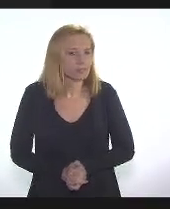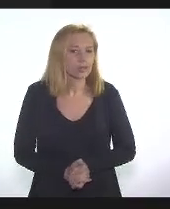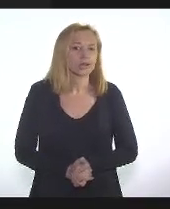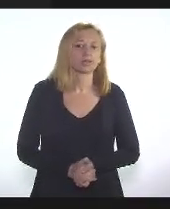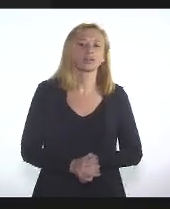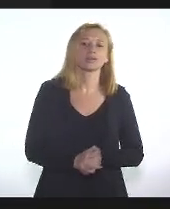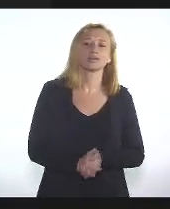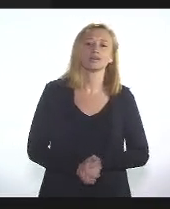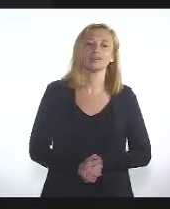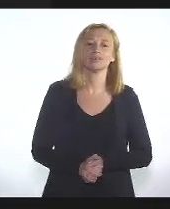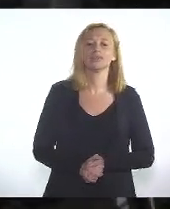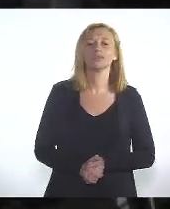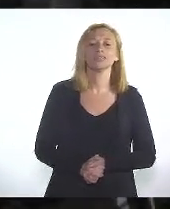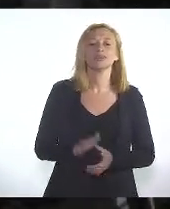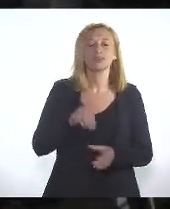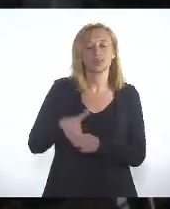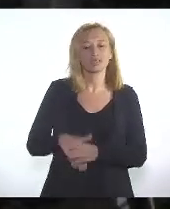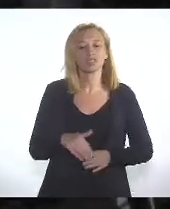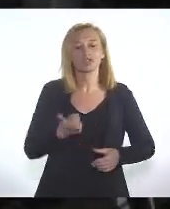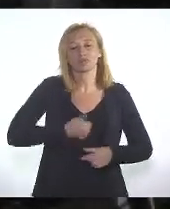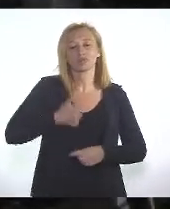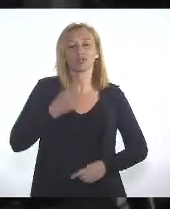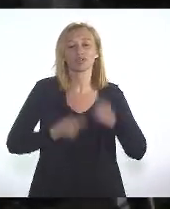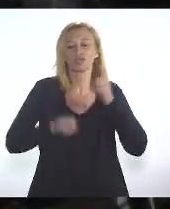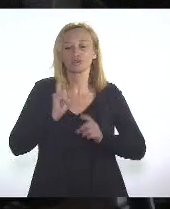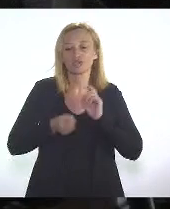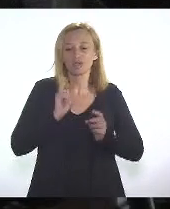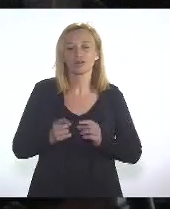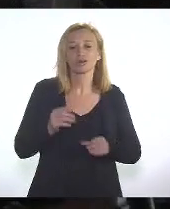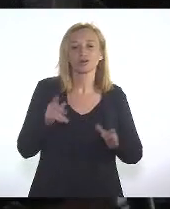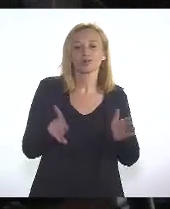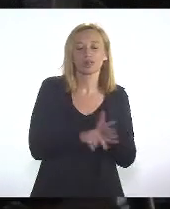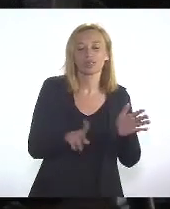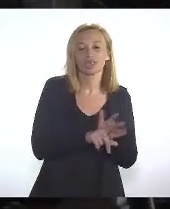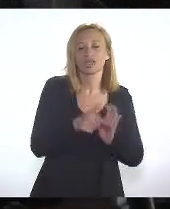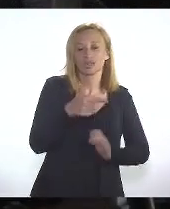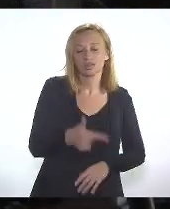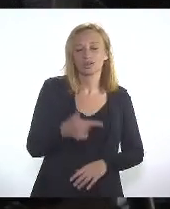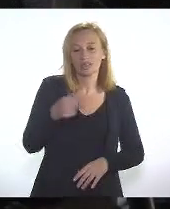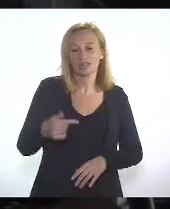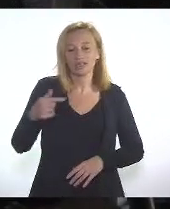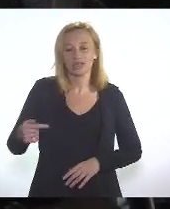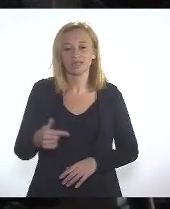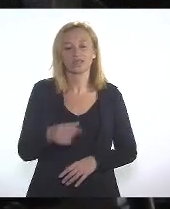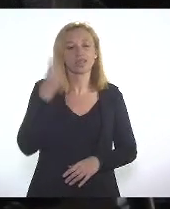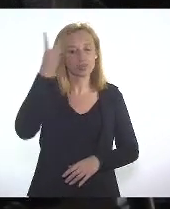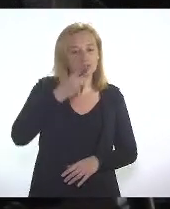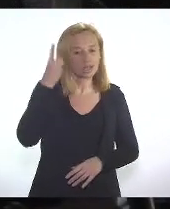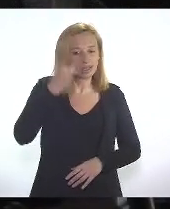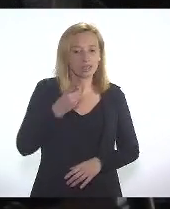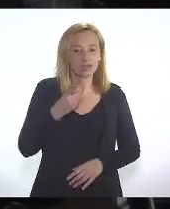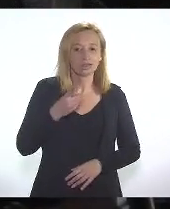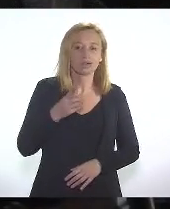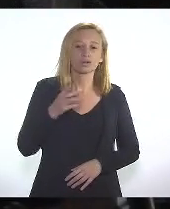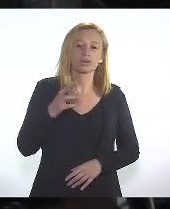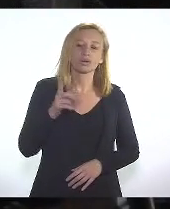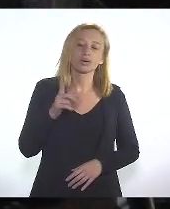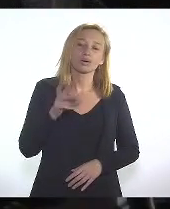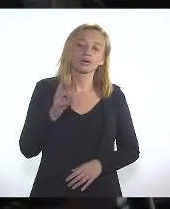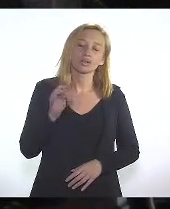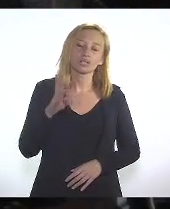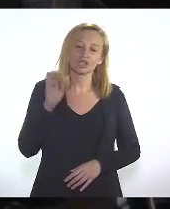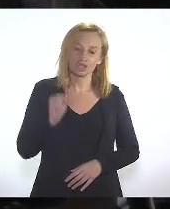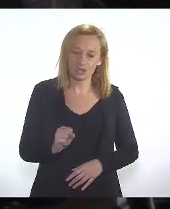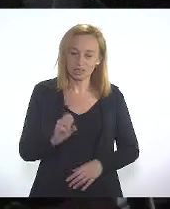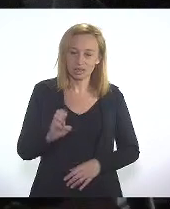ordinária, em votação, em primeira discussão, projeto de lei 2277/2013, de autoria da deputada Rosângela Gomes, que altera a